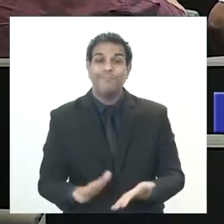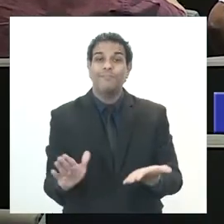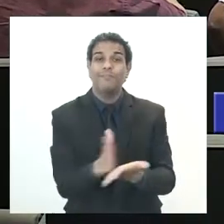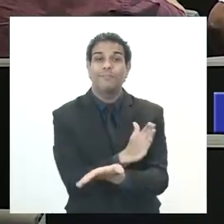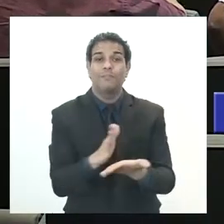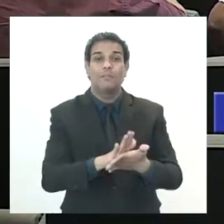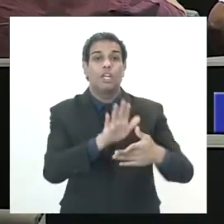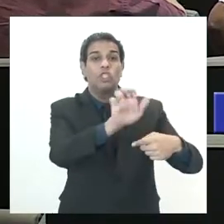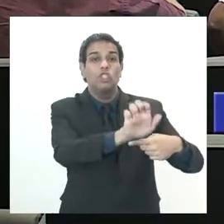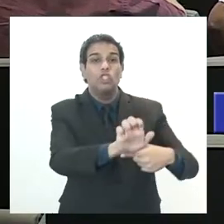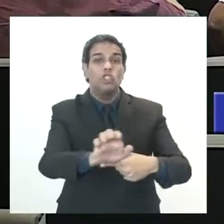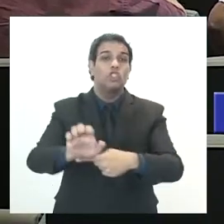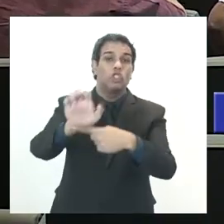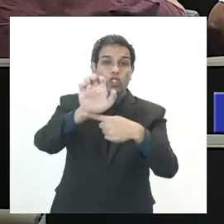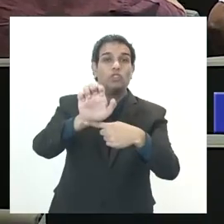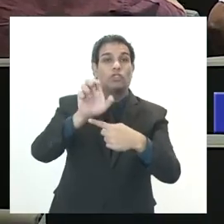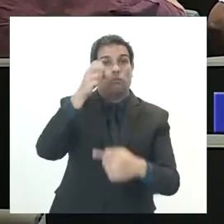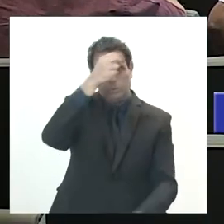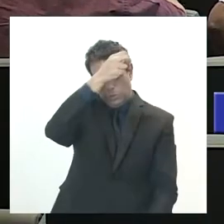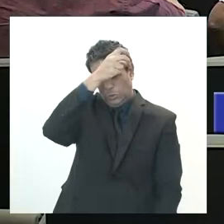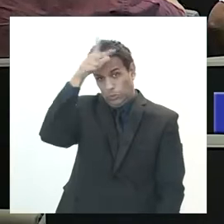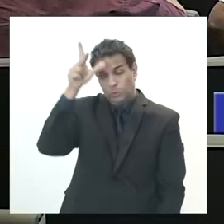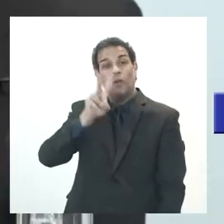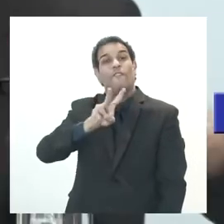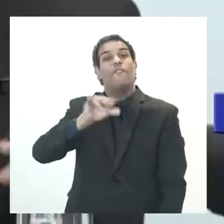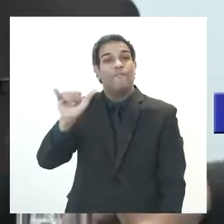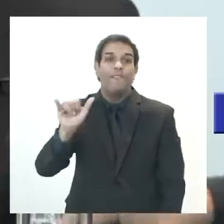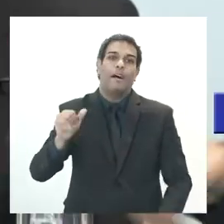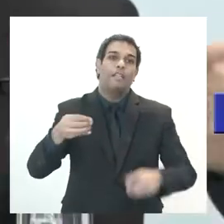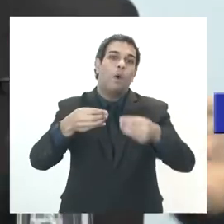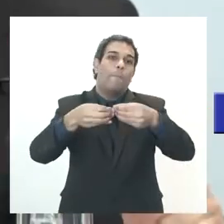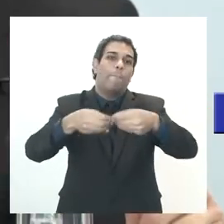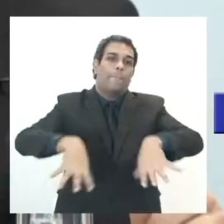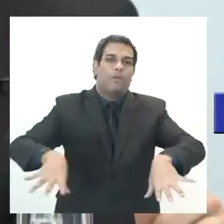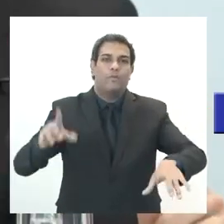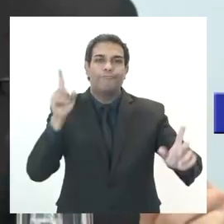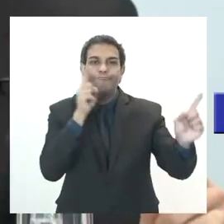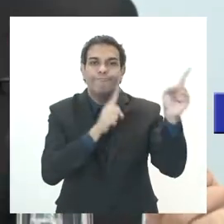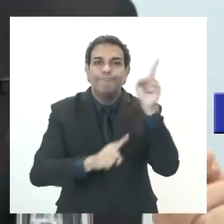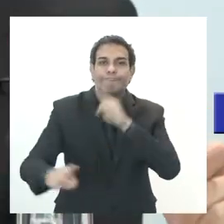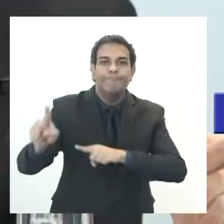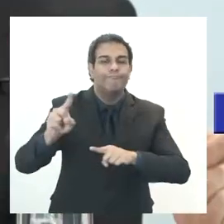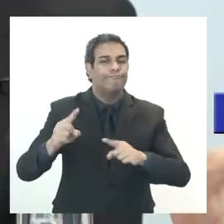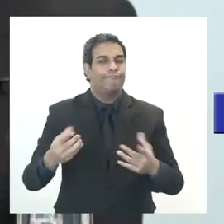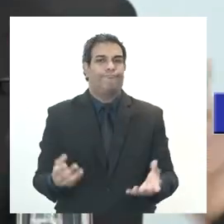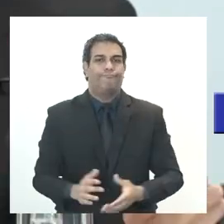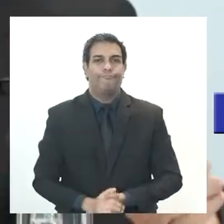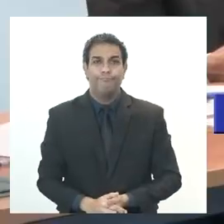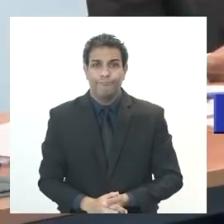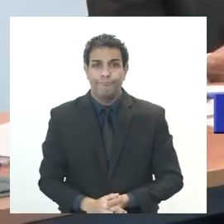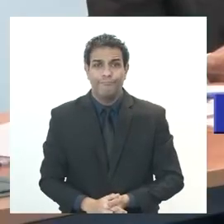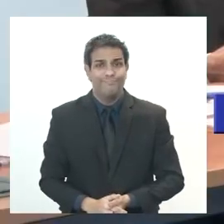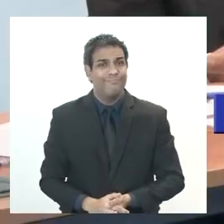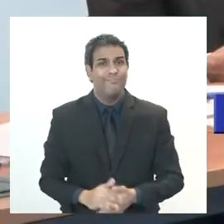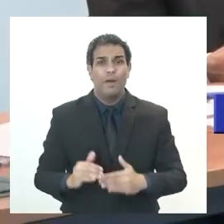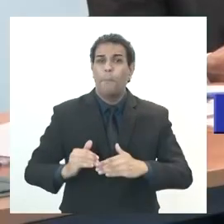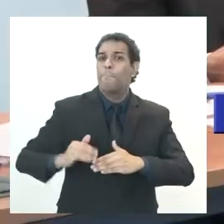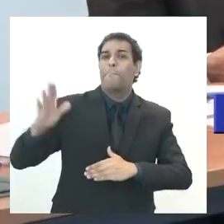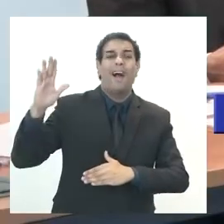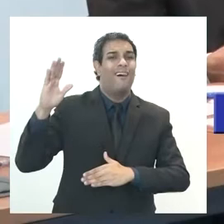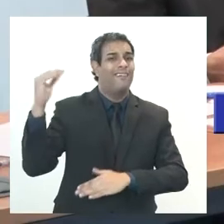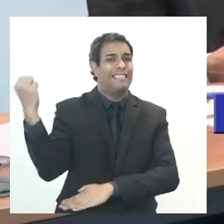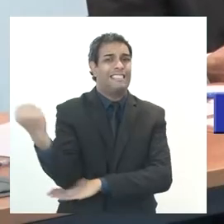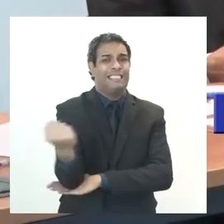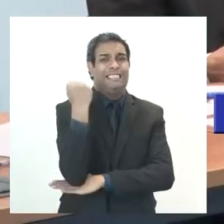estados e municípios serão diretamente afetados os mais afetados Paulo do que já estão hoje